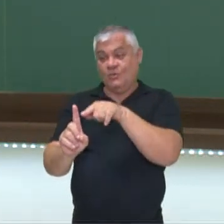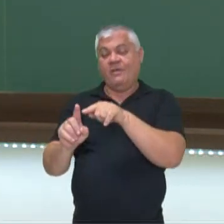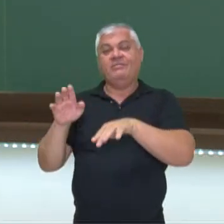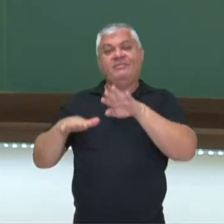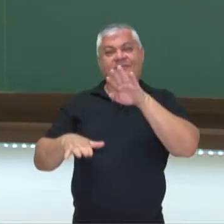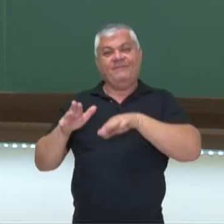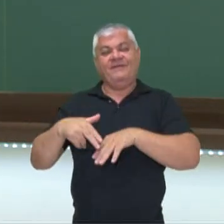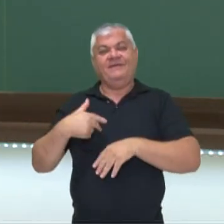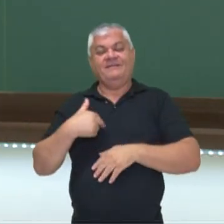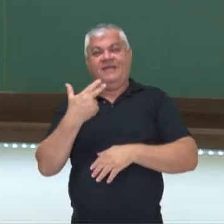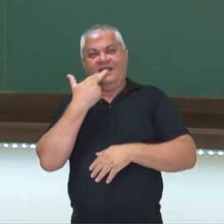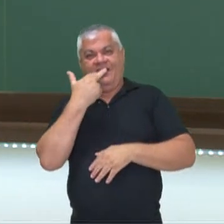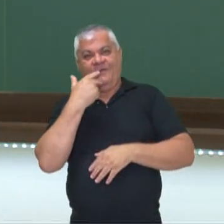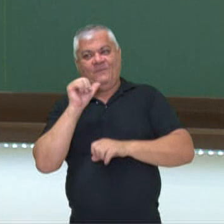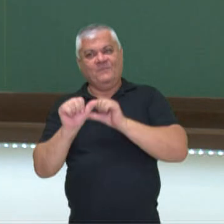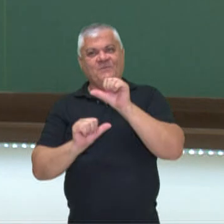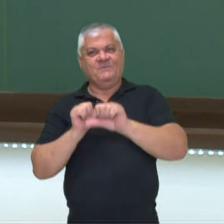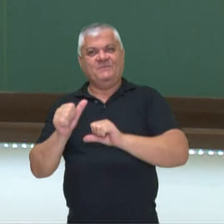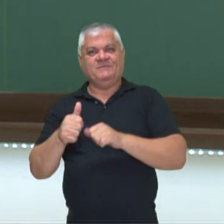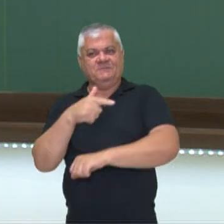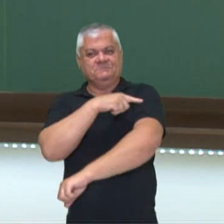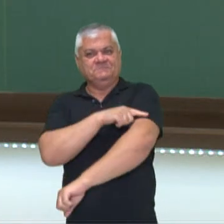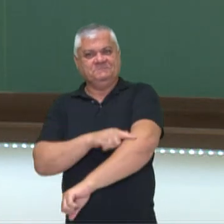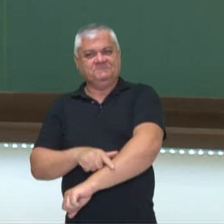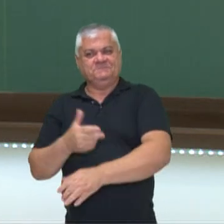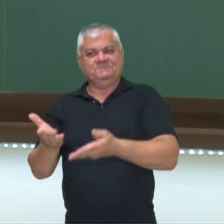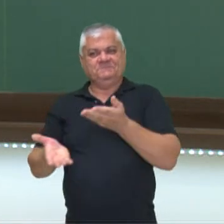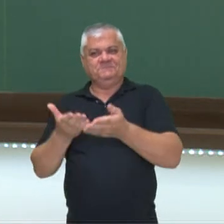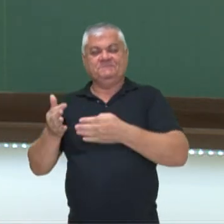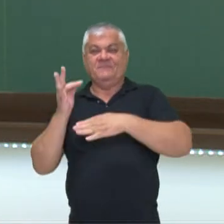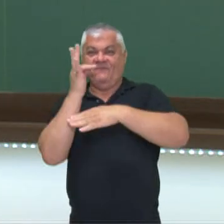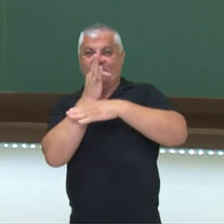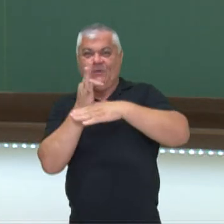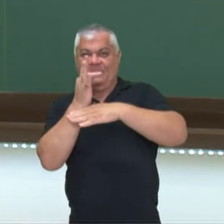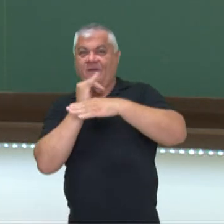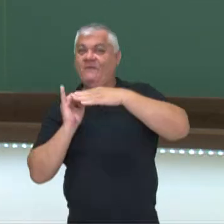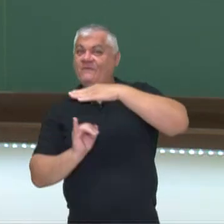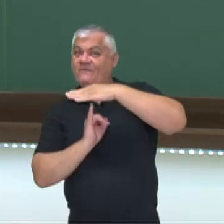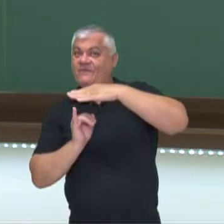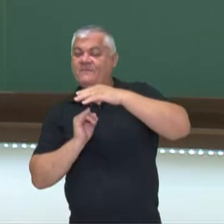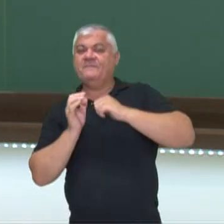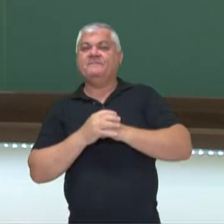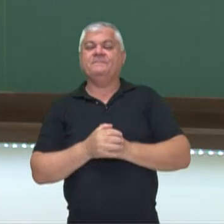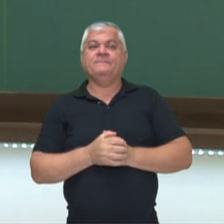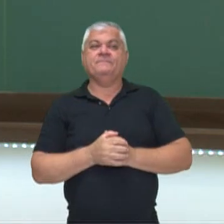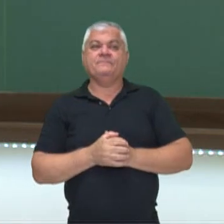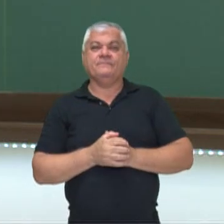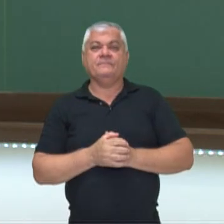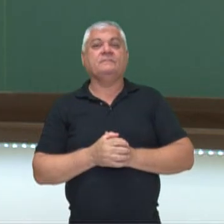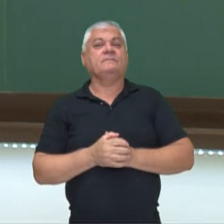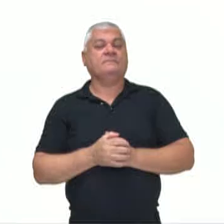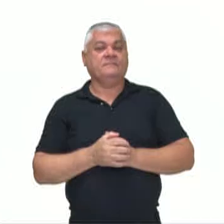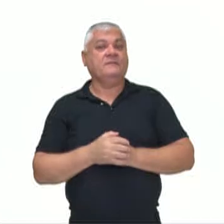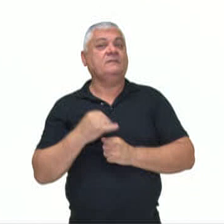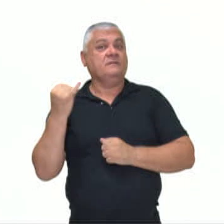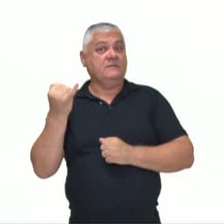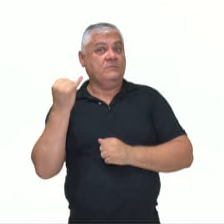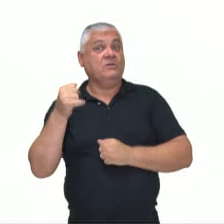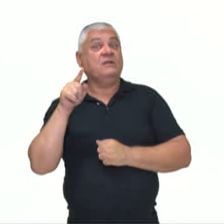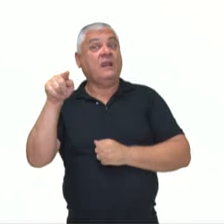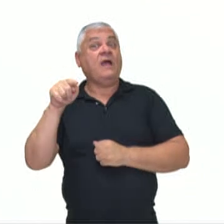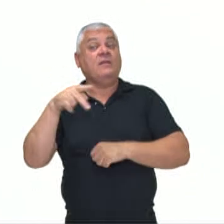falando. Há duas formas de tratamento, o tratamento formal e o tratamento informal. Aqui bem importante, em